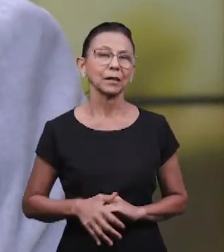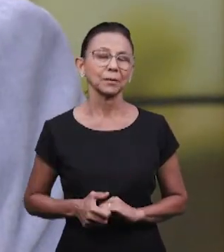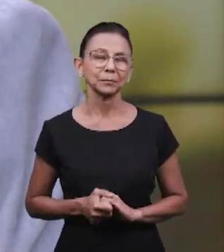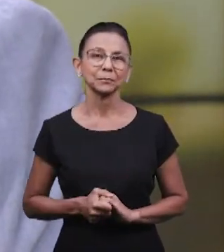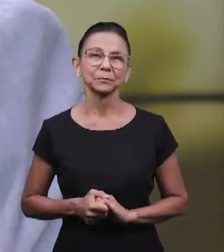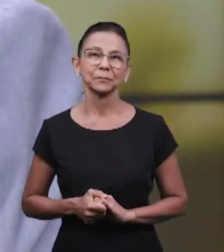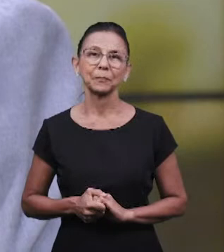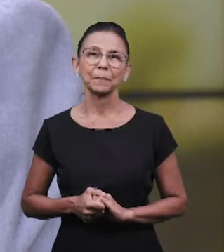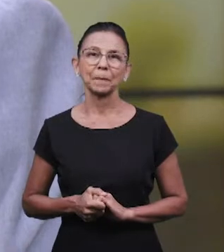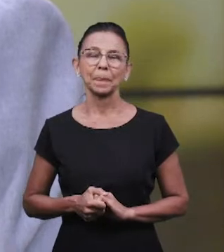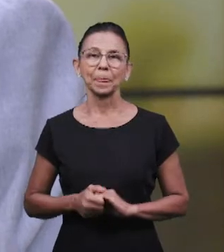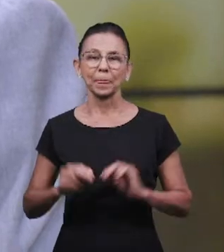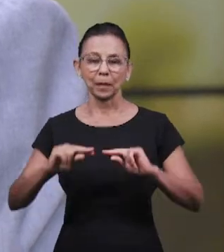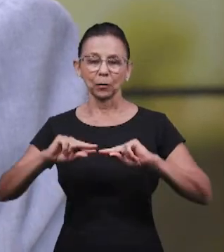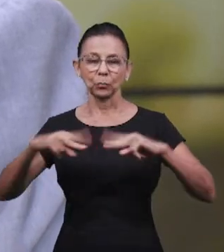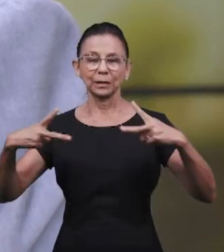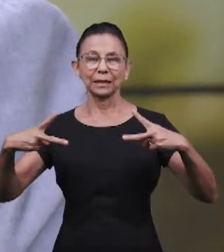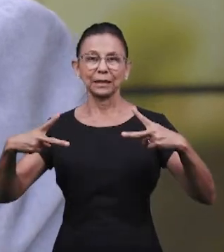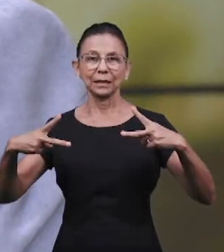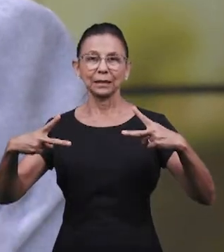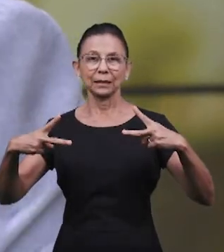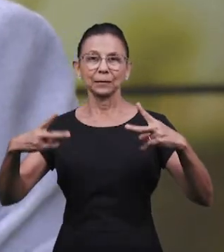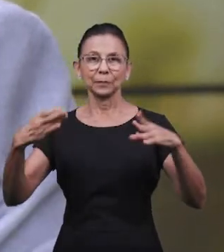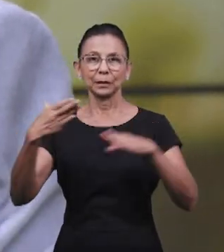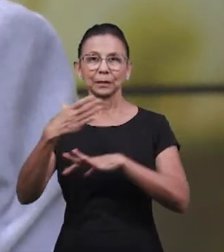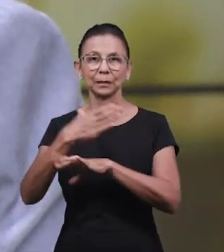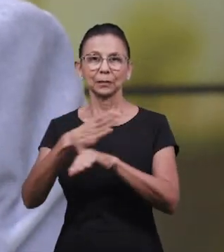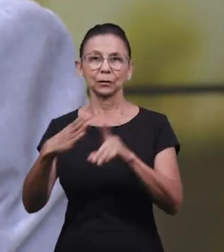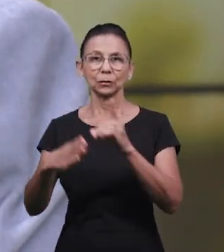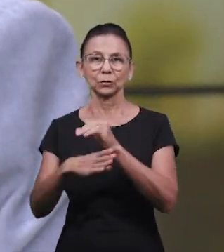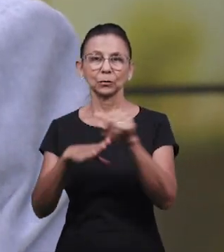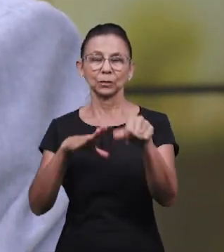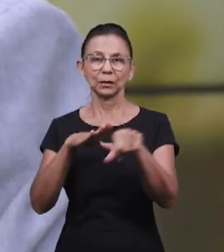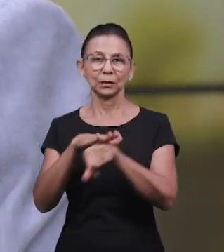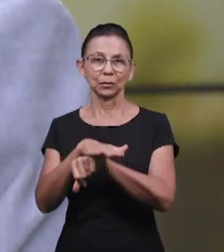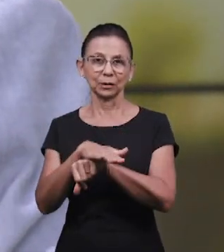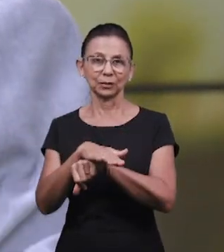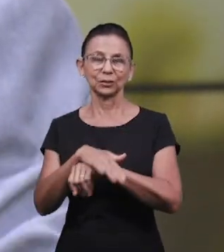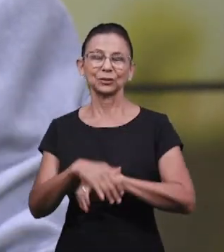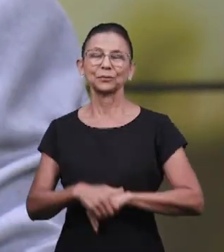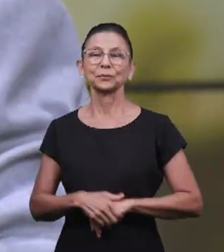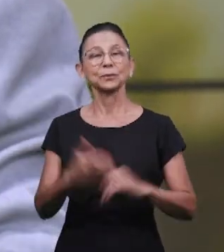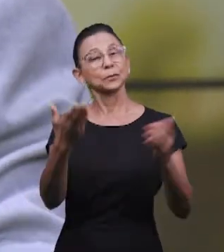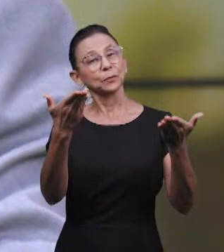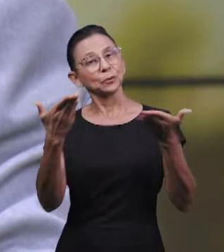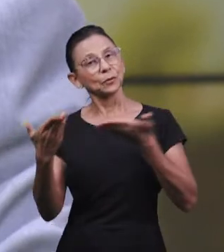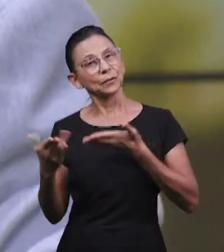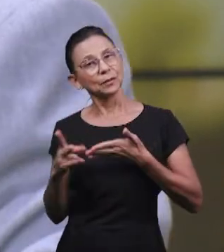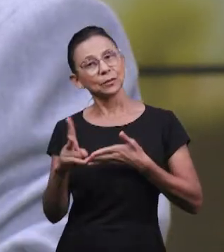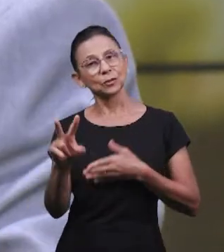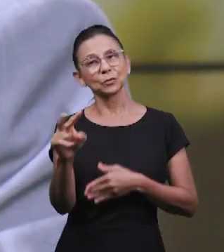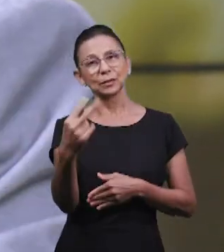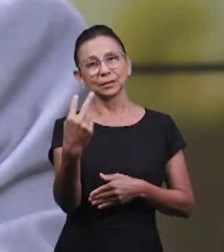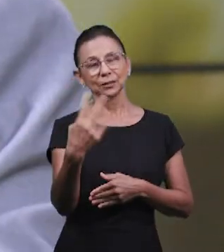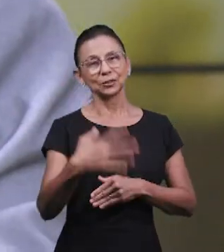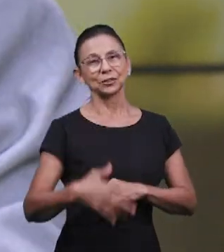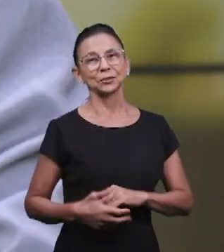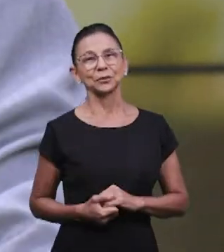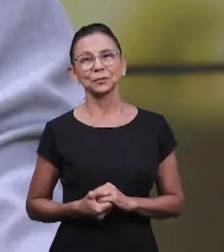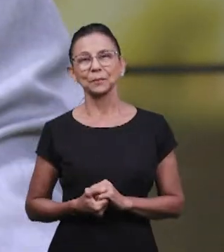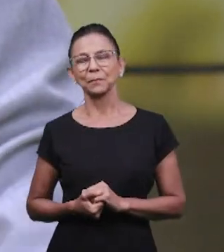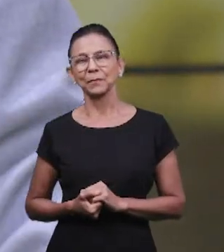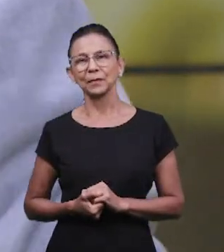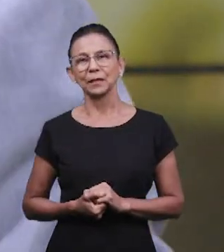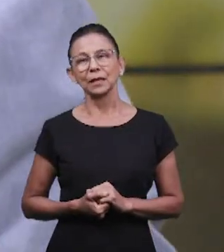ter um novo link para o culto de hoje à noite, o culto da família. Você é nosso convidado a permanecer. Você ouviu aqui a parte